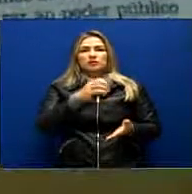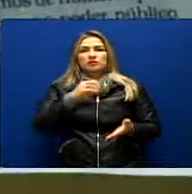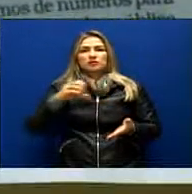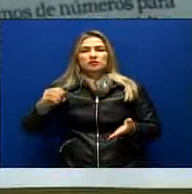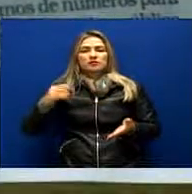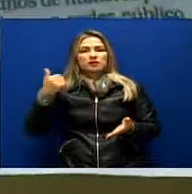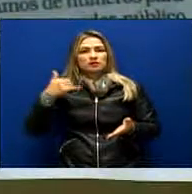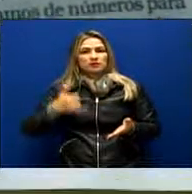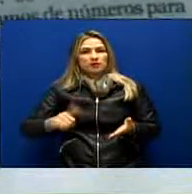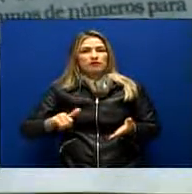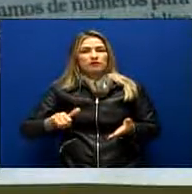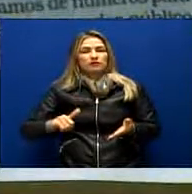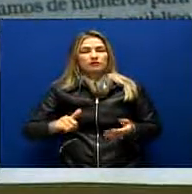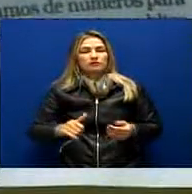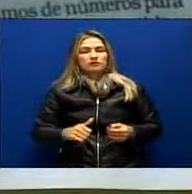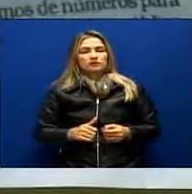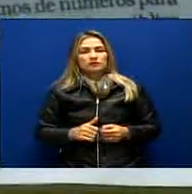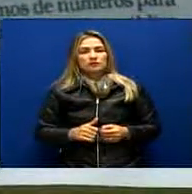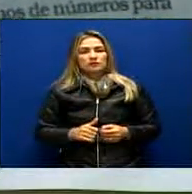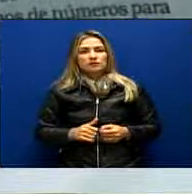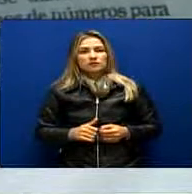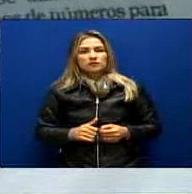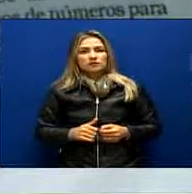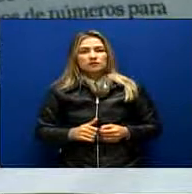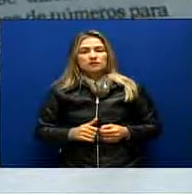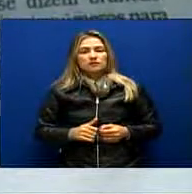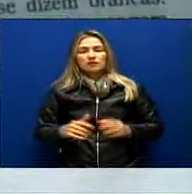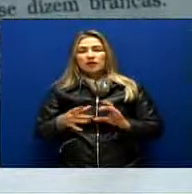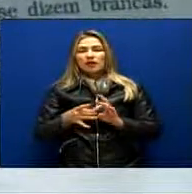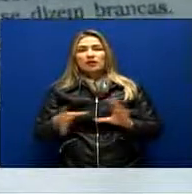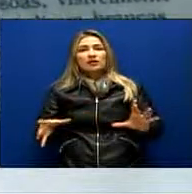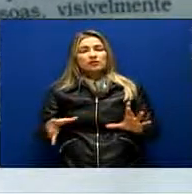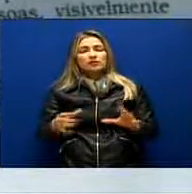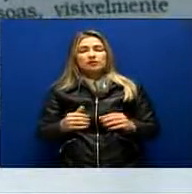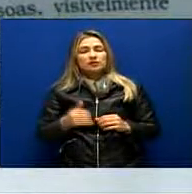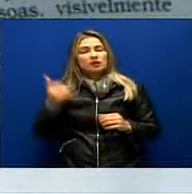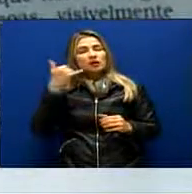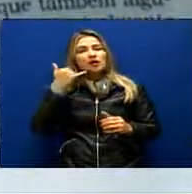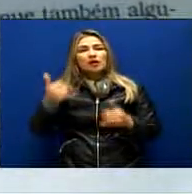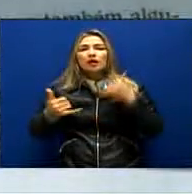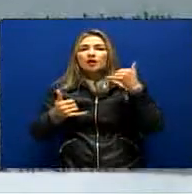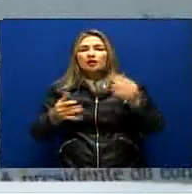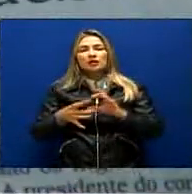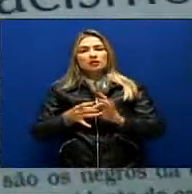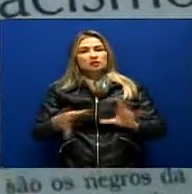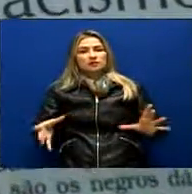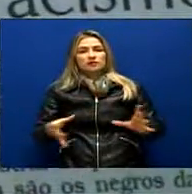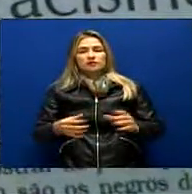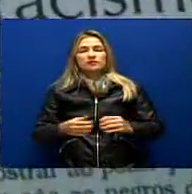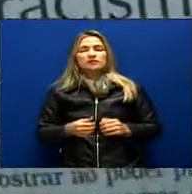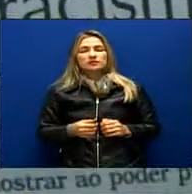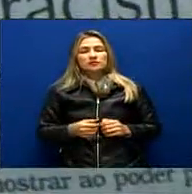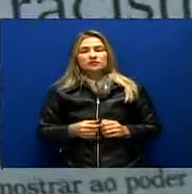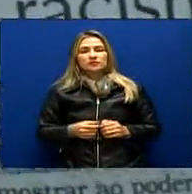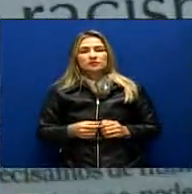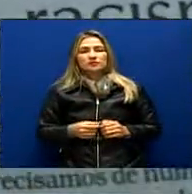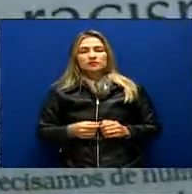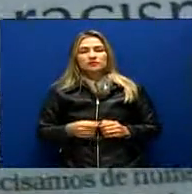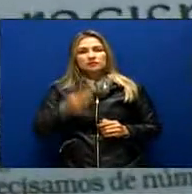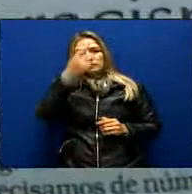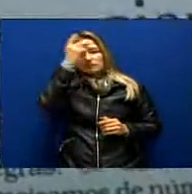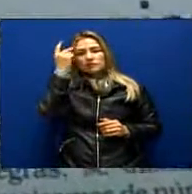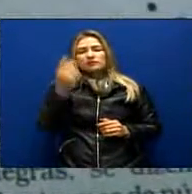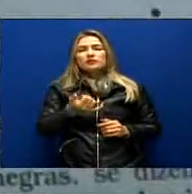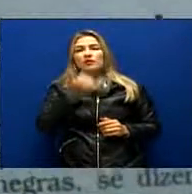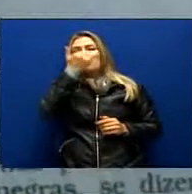que é o canal aberto, gratuito, para qualquer pessoa que se sentir